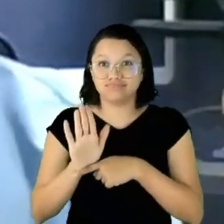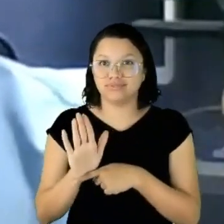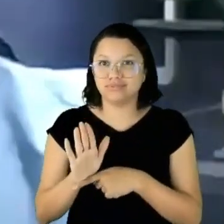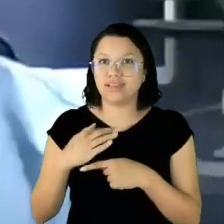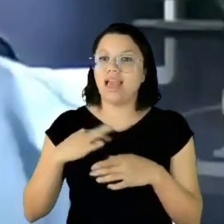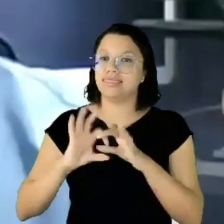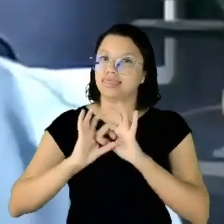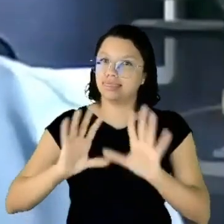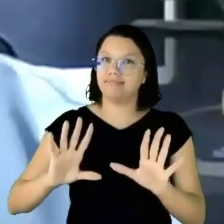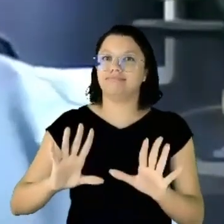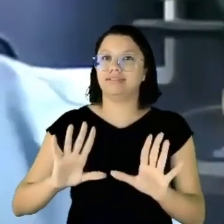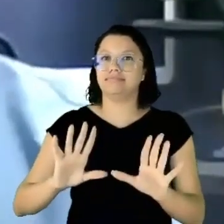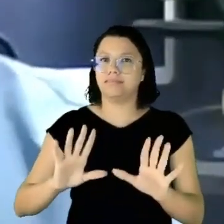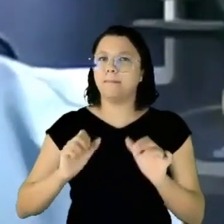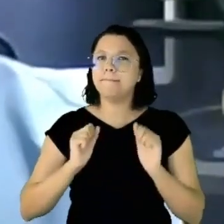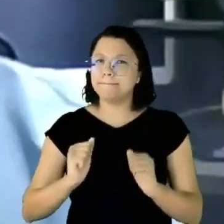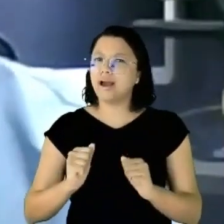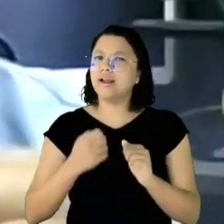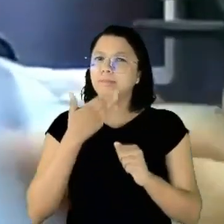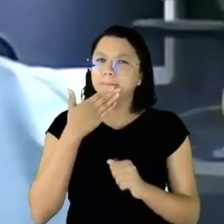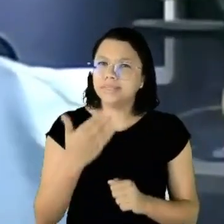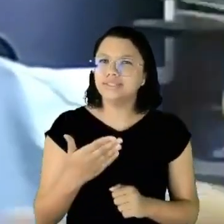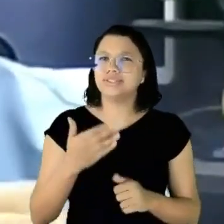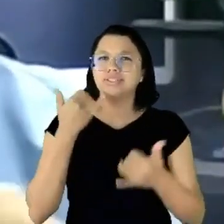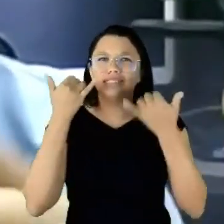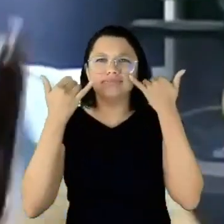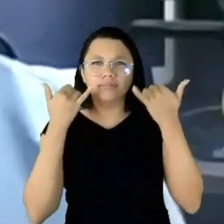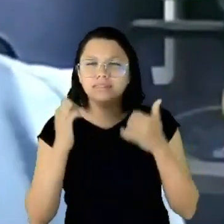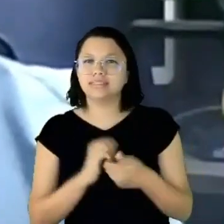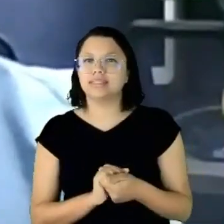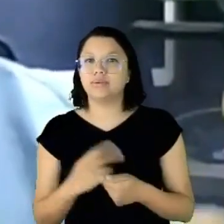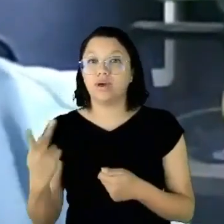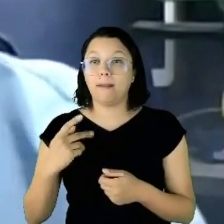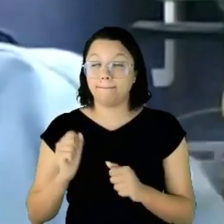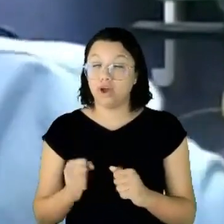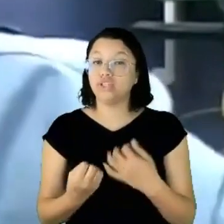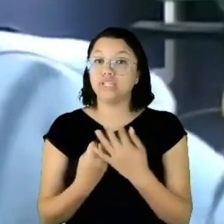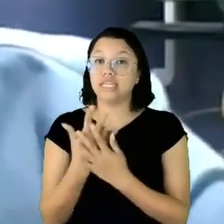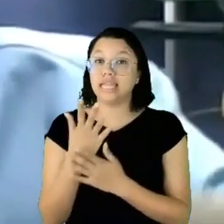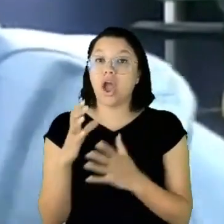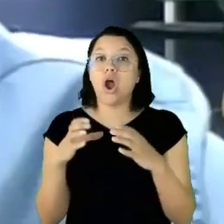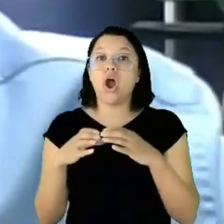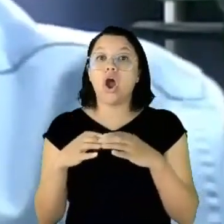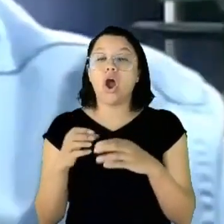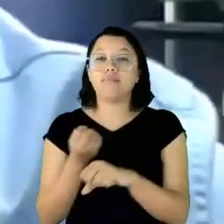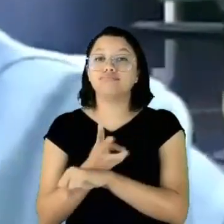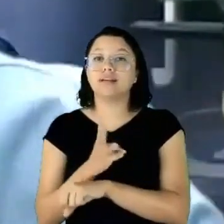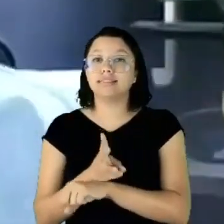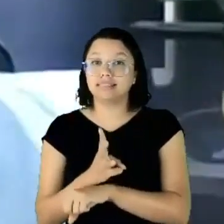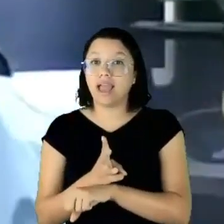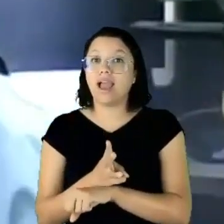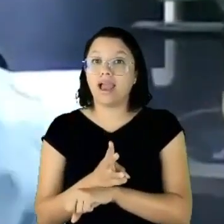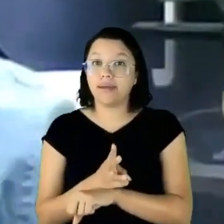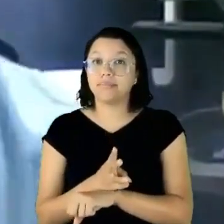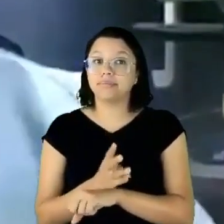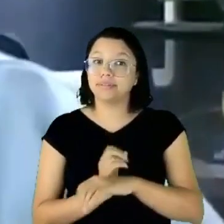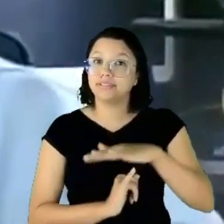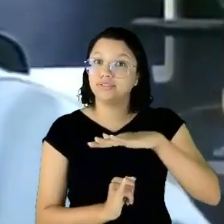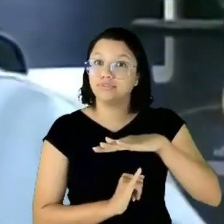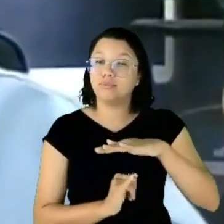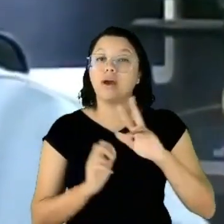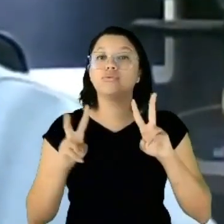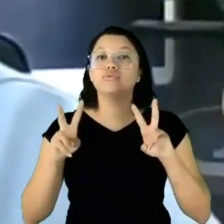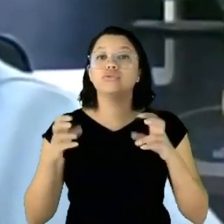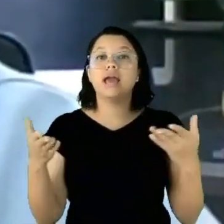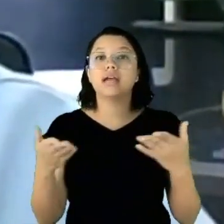à vontade de pedir informações de falar a gente a pode até criar um grupo de whatsapp informal sobre